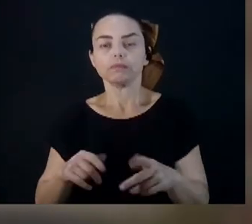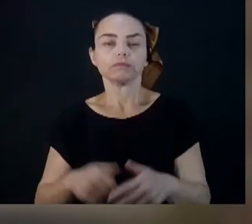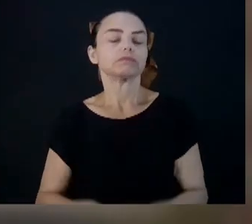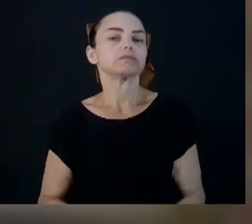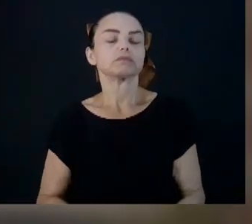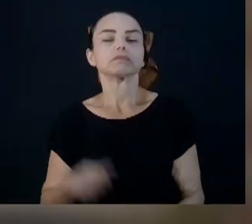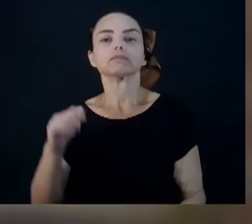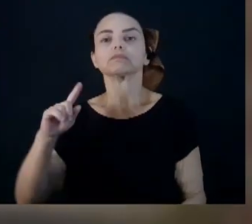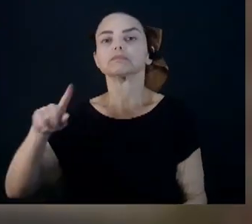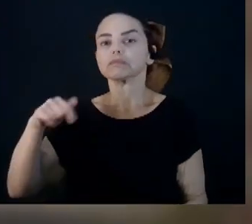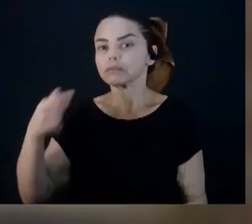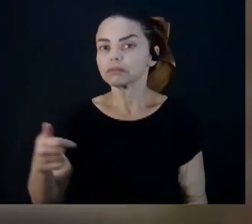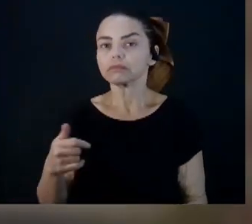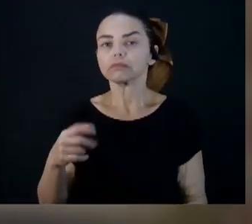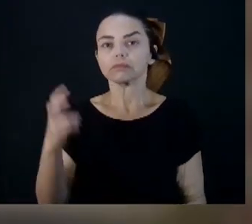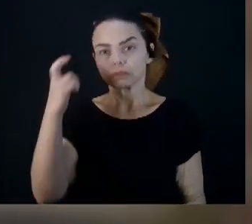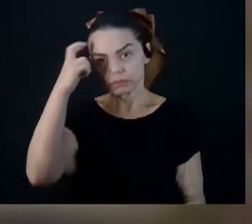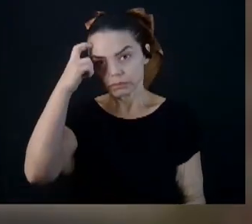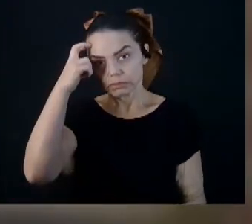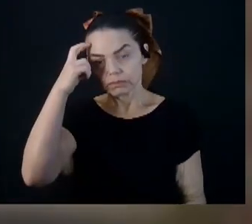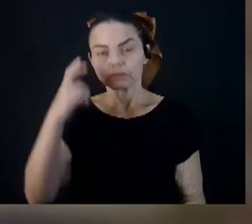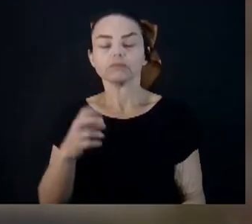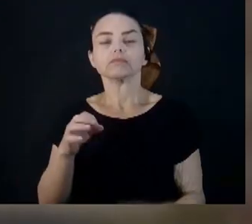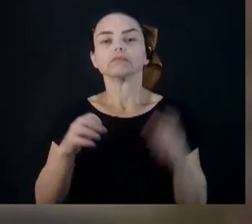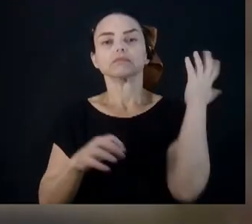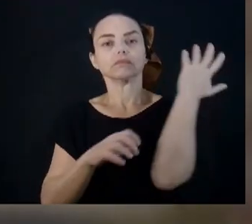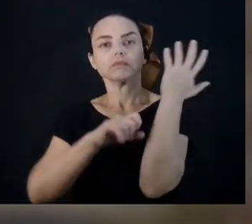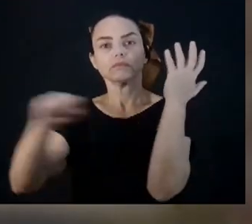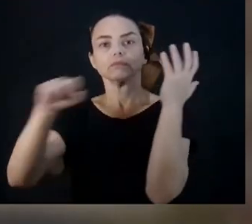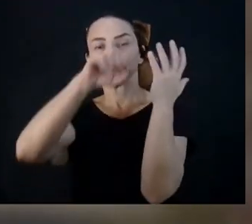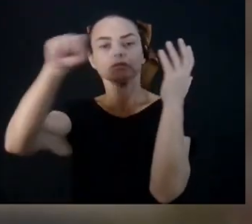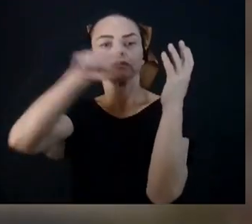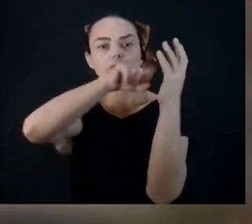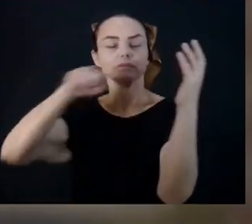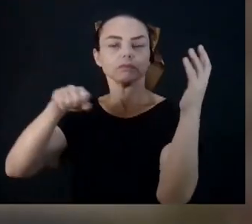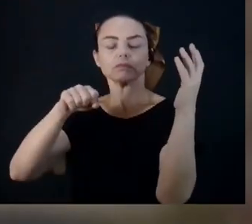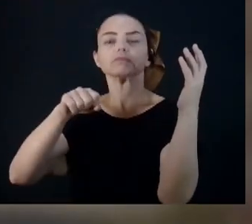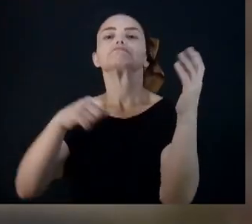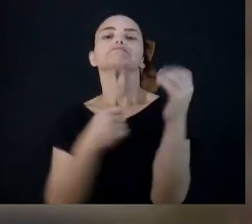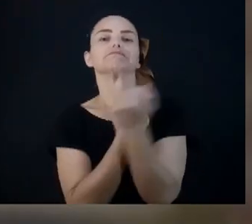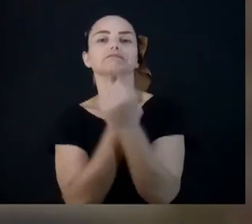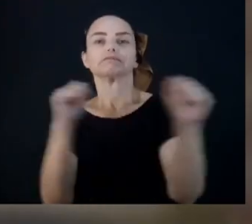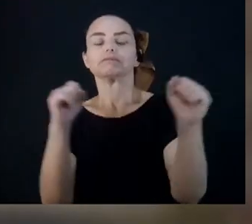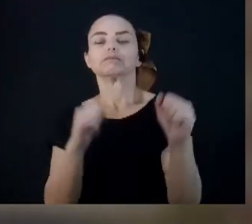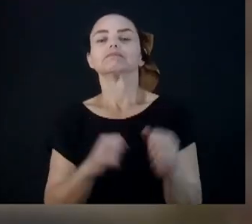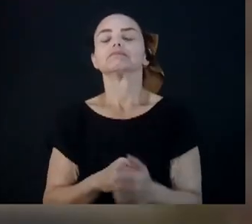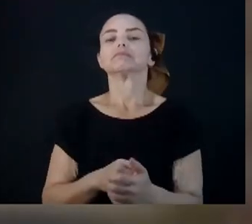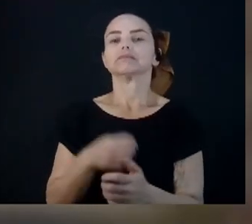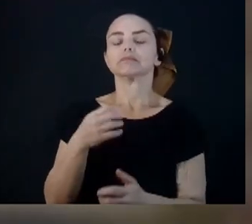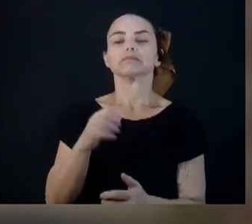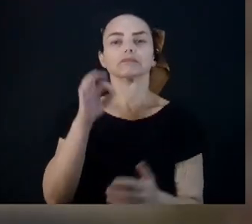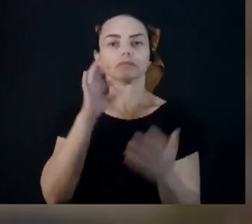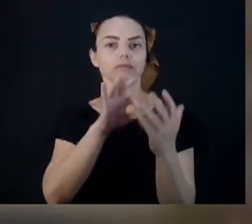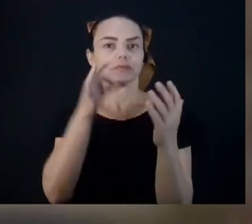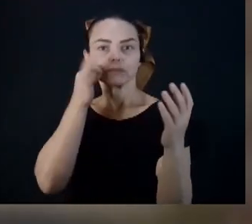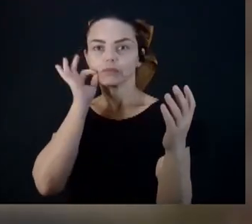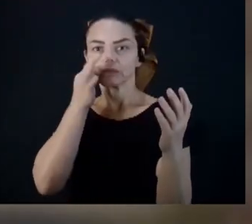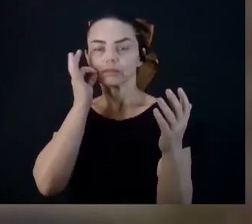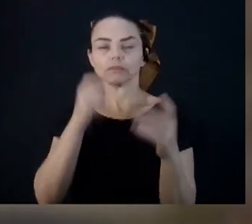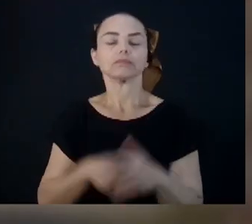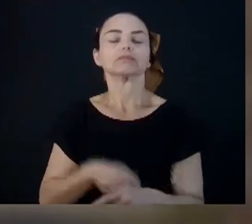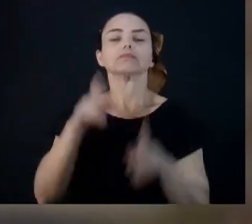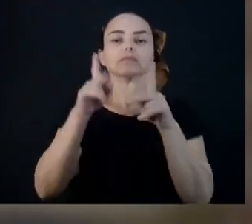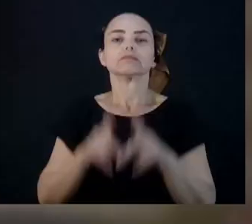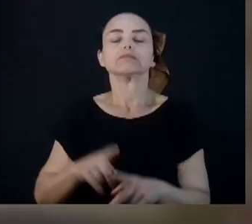a cultura cafeeira e o abolicionismo começando a ser discutido no Brasil, outros povos vieram